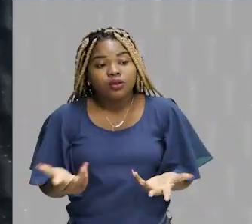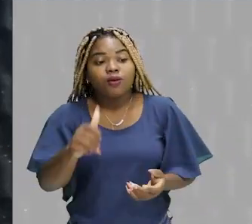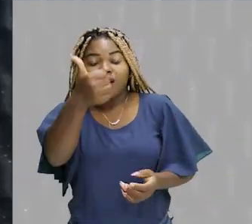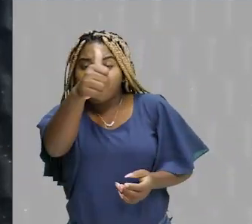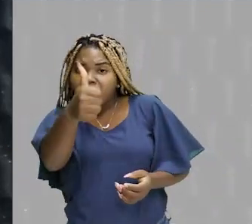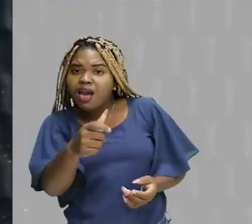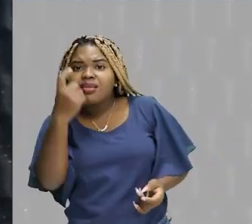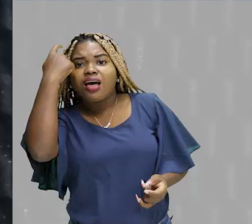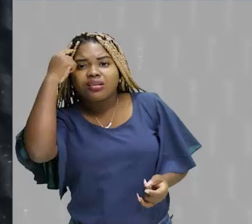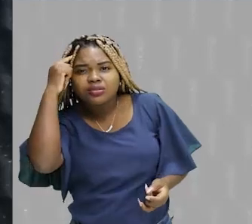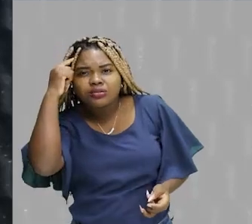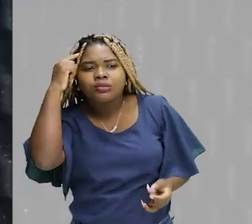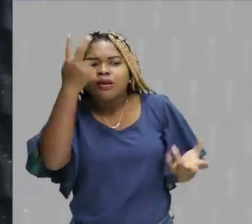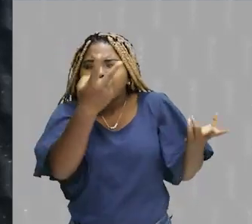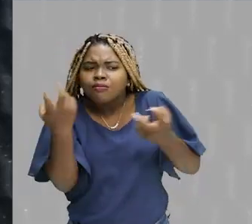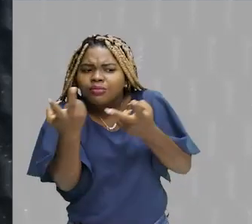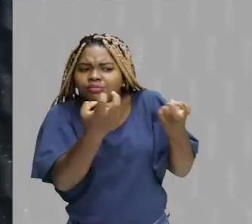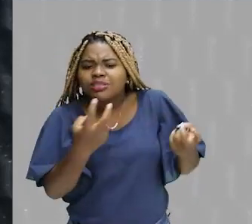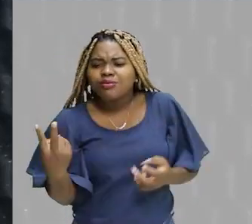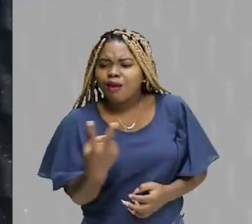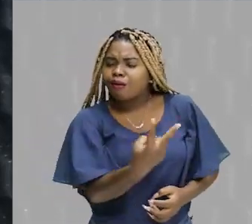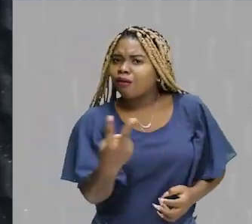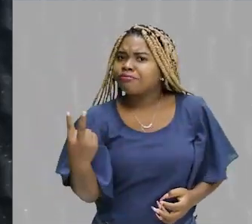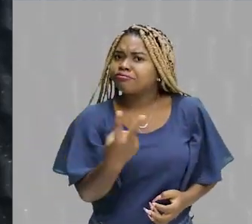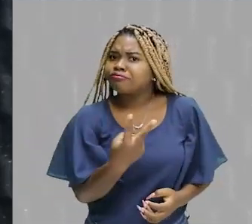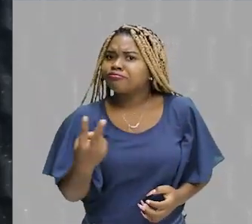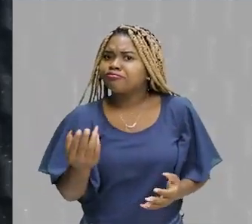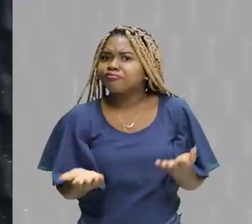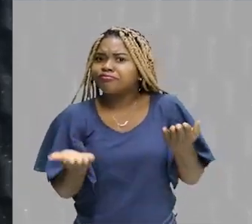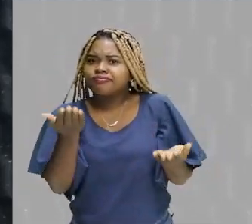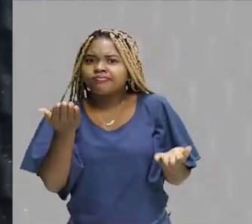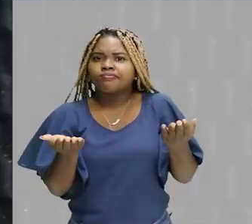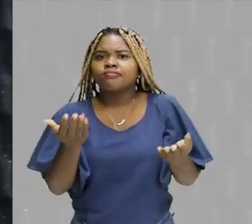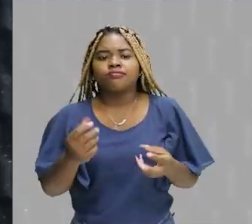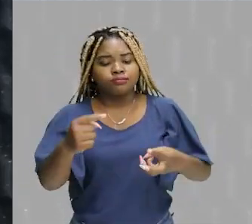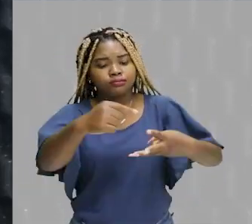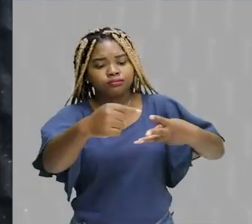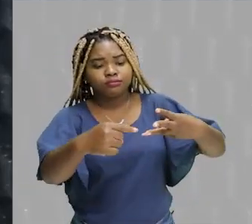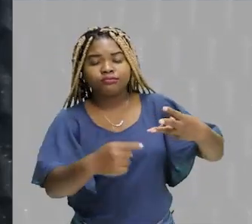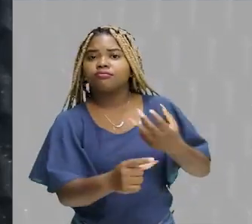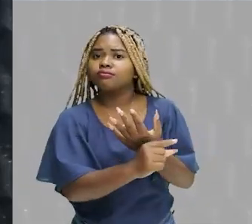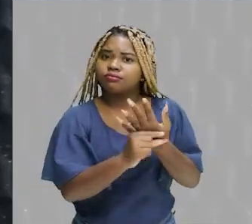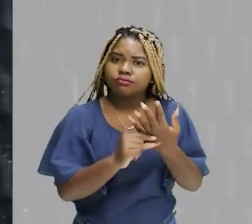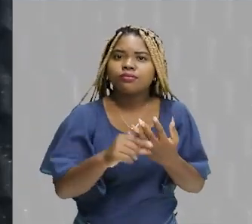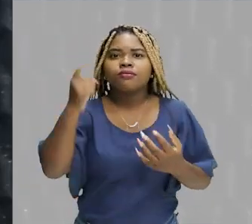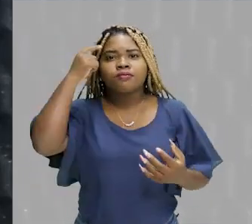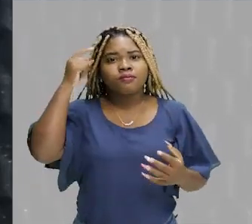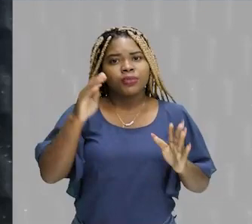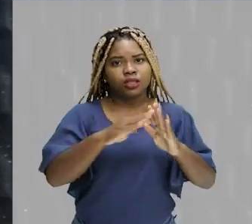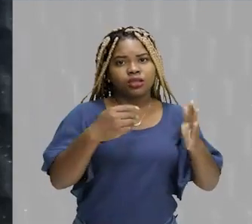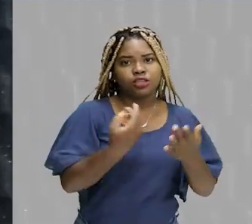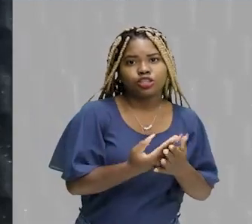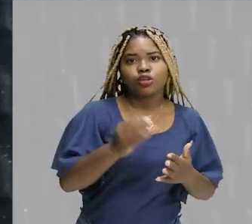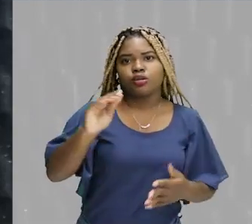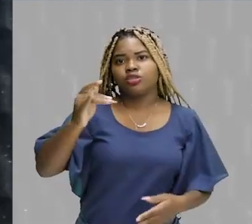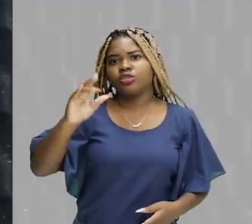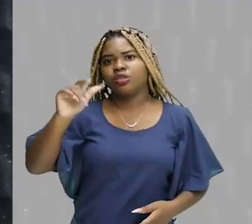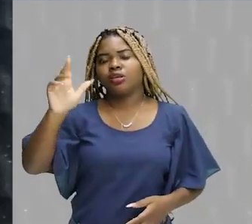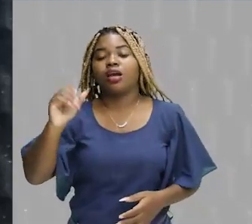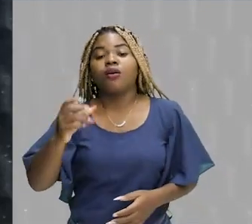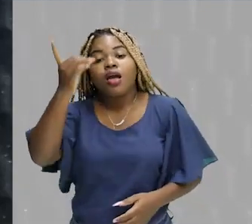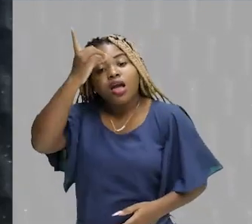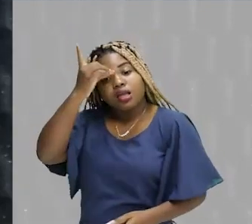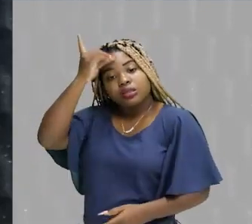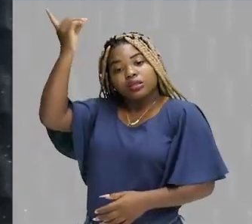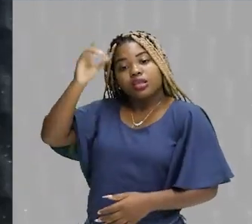que Park, Burgess e Mackenzie pensam na Escola de Chicago. A ideia de ecologia